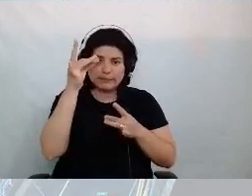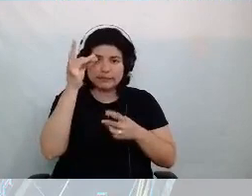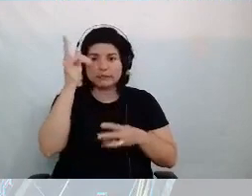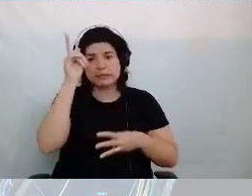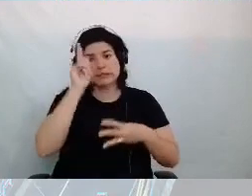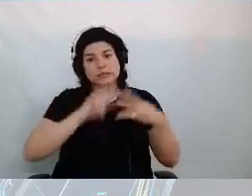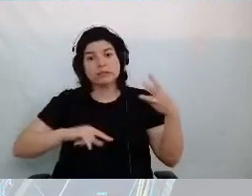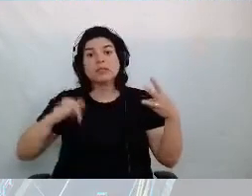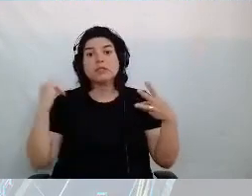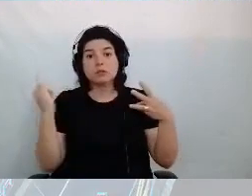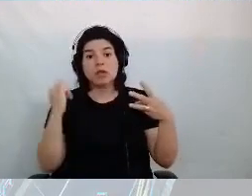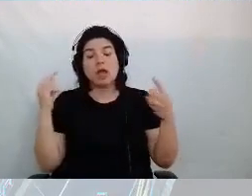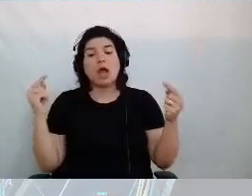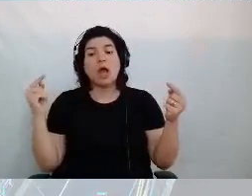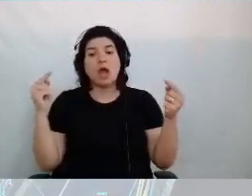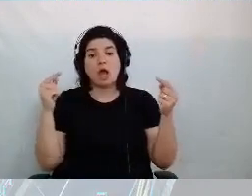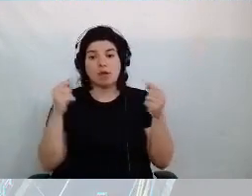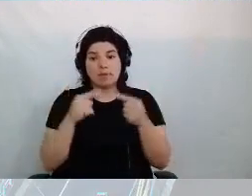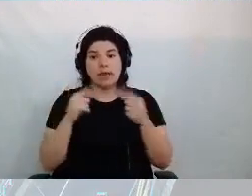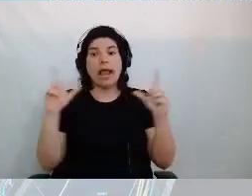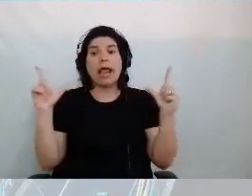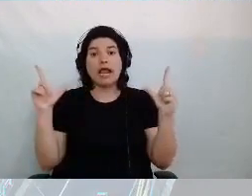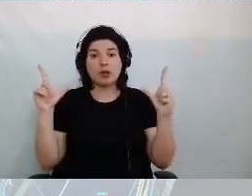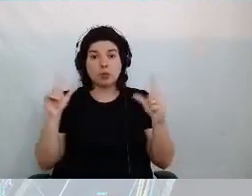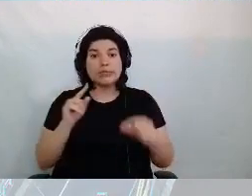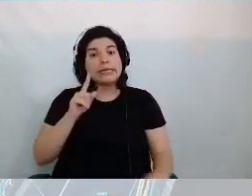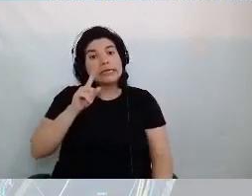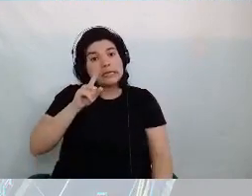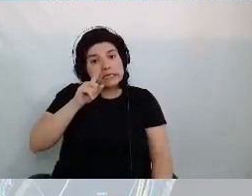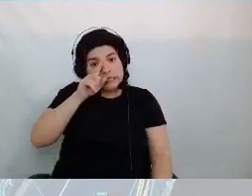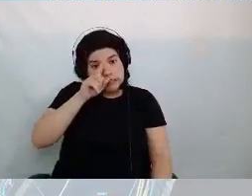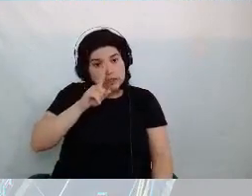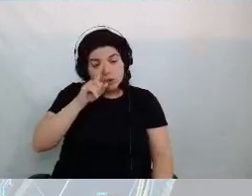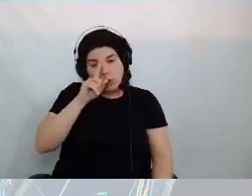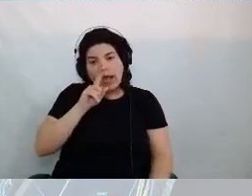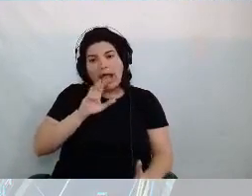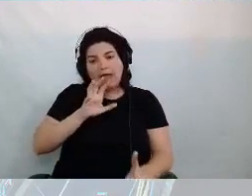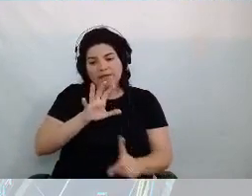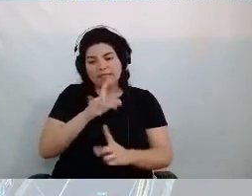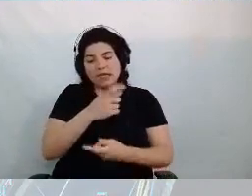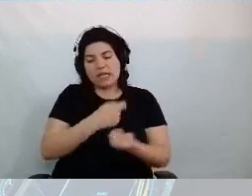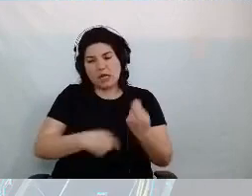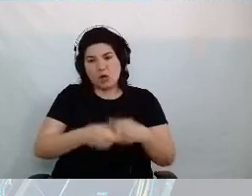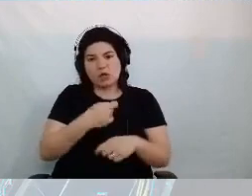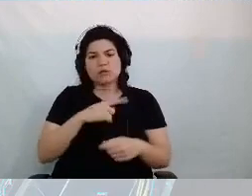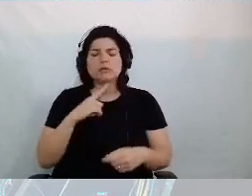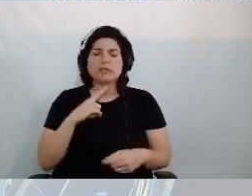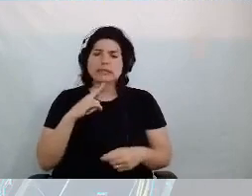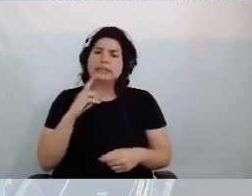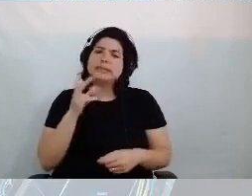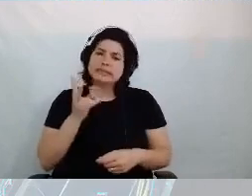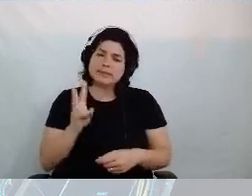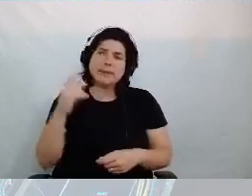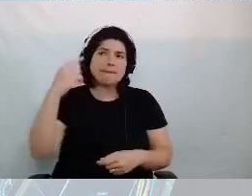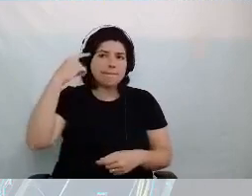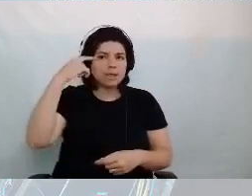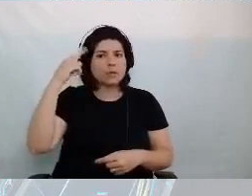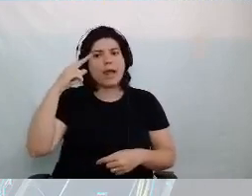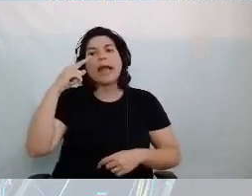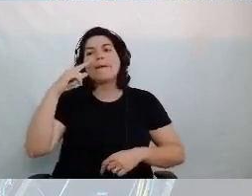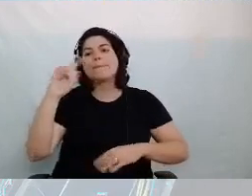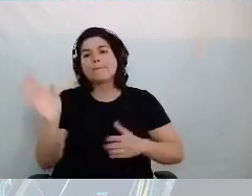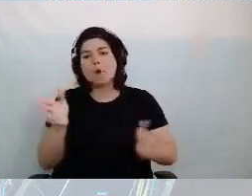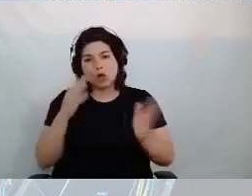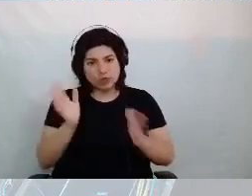com relação à redução de riscos e impactos para o negócio. E ali eu sempre faço um link pensando em produção. A